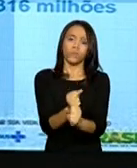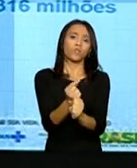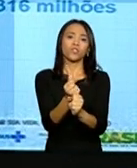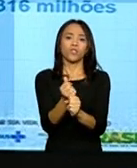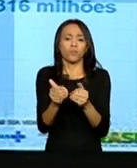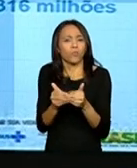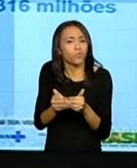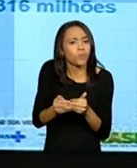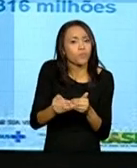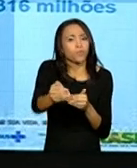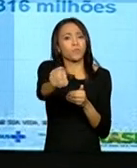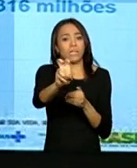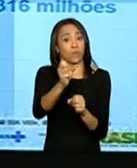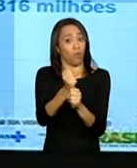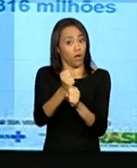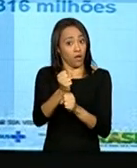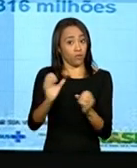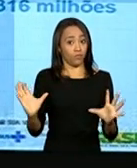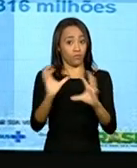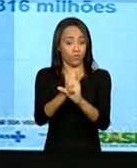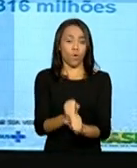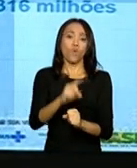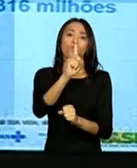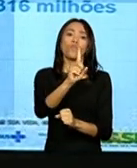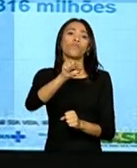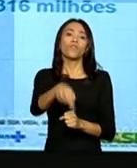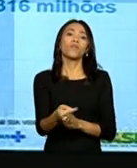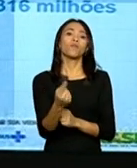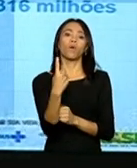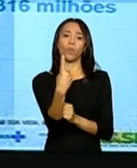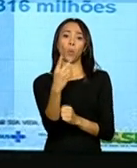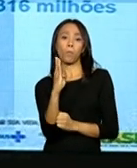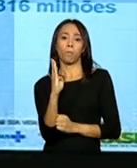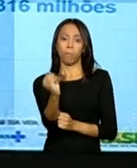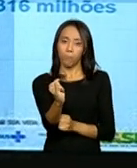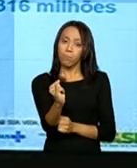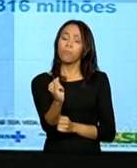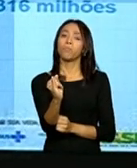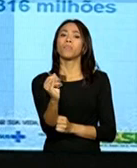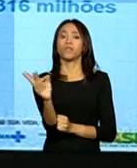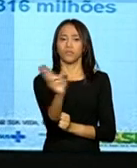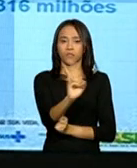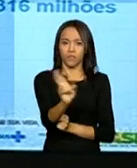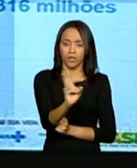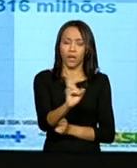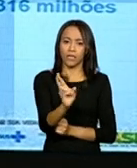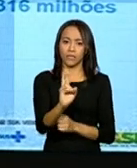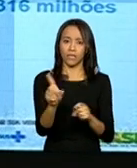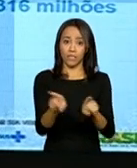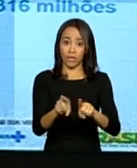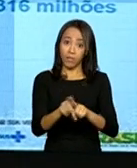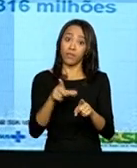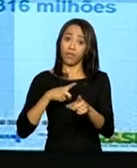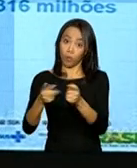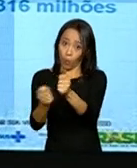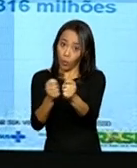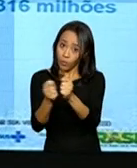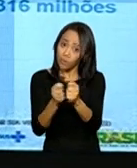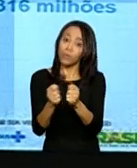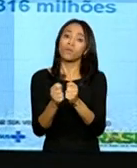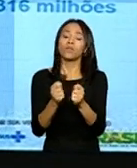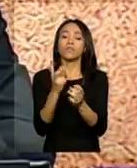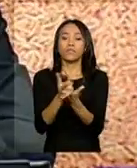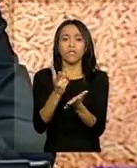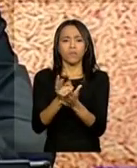ao longo dos C anos será de R 1,1 bilhão deais eh tendo uma economia também ao final desses